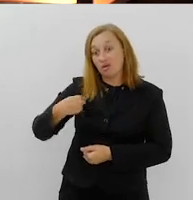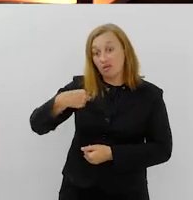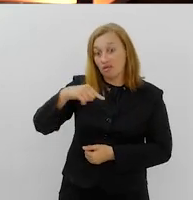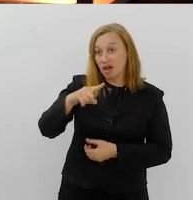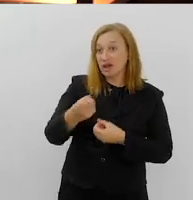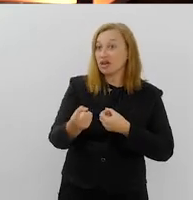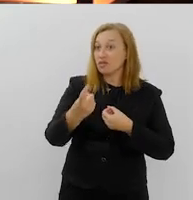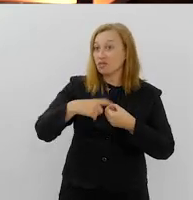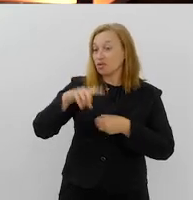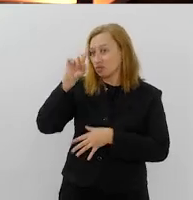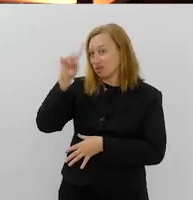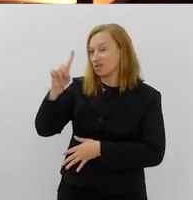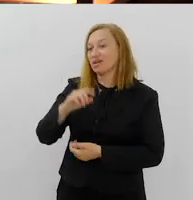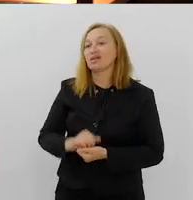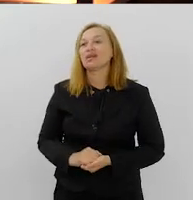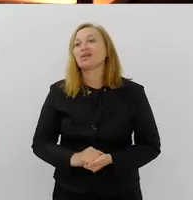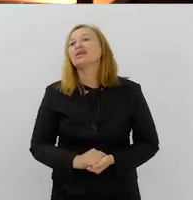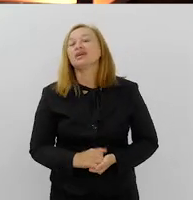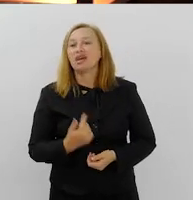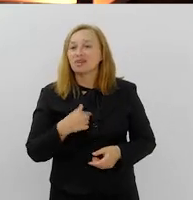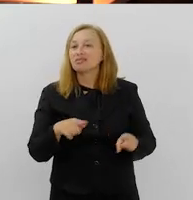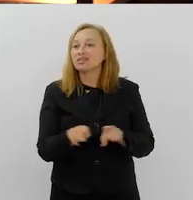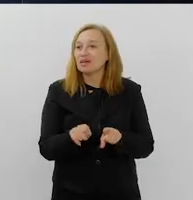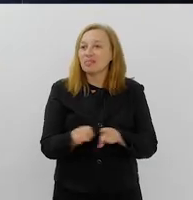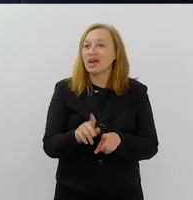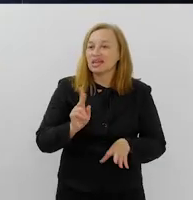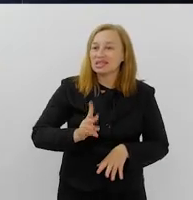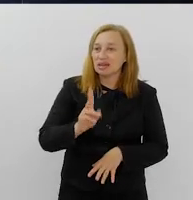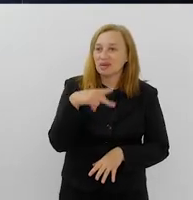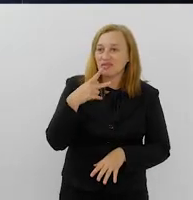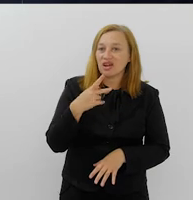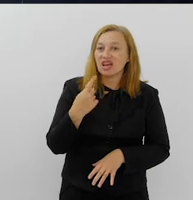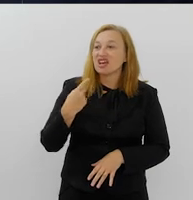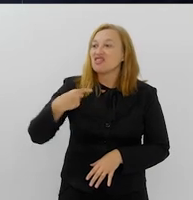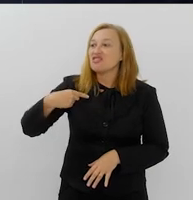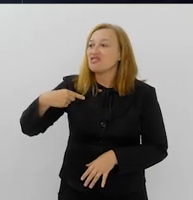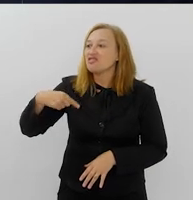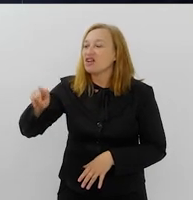falo assim: vão e voltem com Deus. Também tem essa mania. Eu